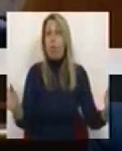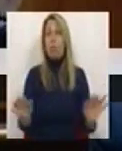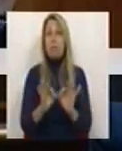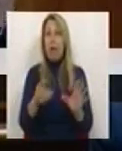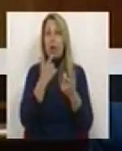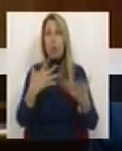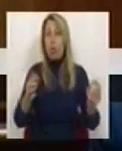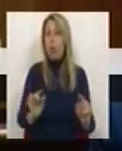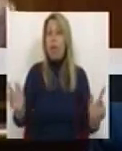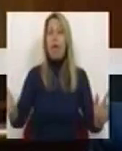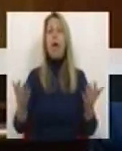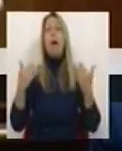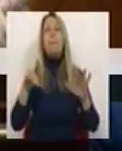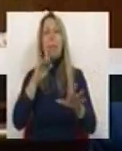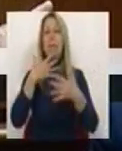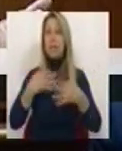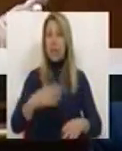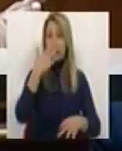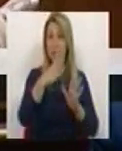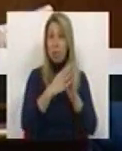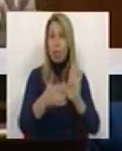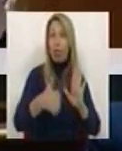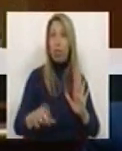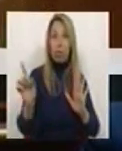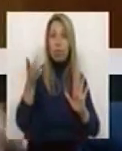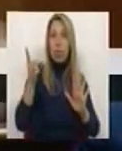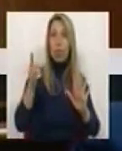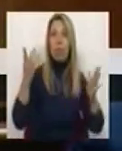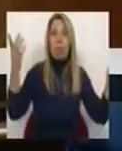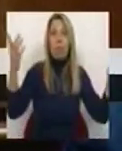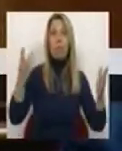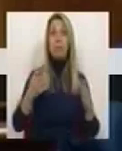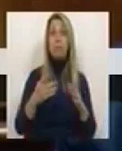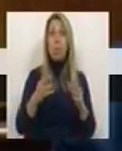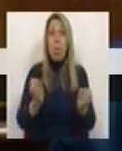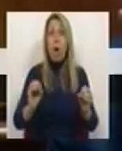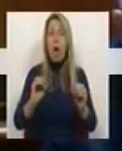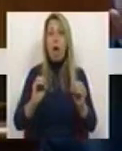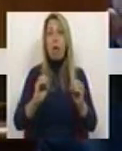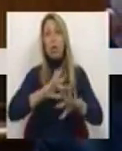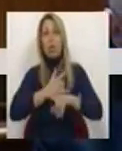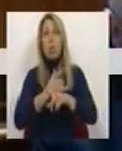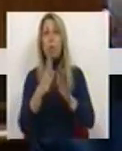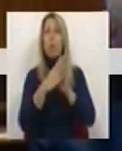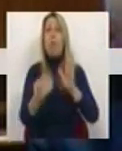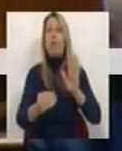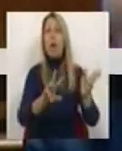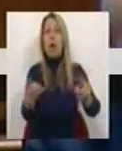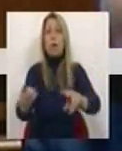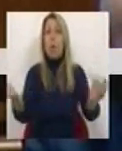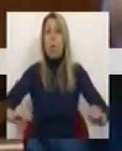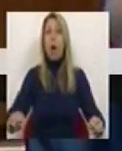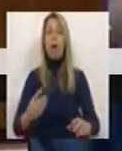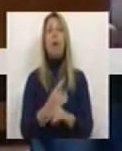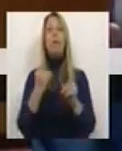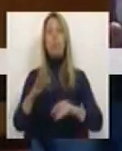certa, é que se aquele não era um bom modelo, não introduziram nenhum modelo alternativo. Porque o que fizeram relativamente às